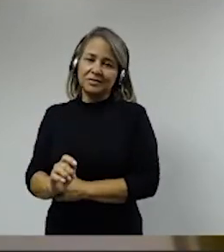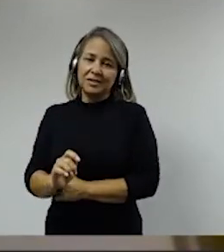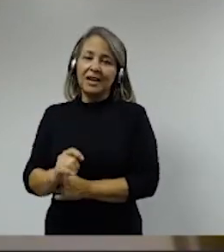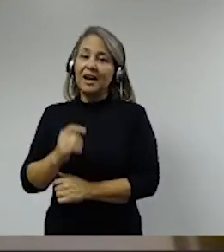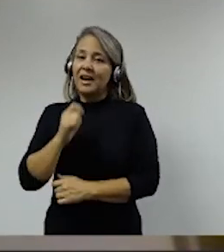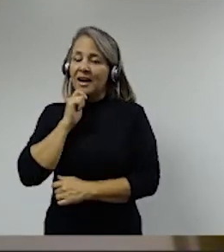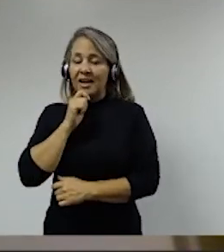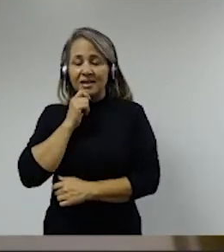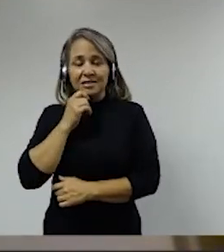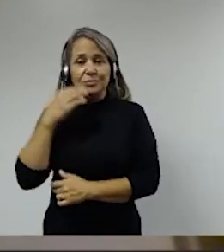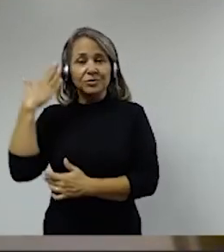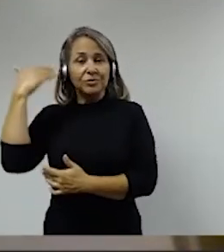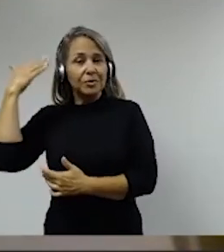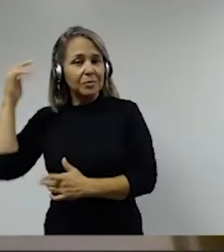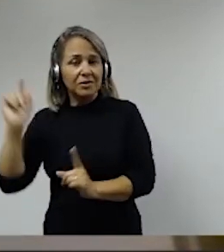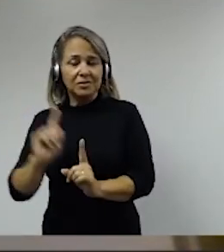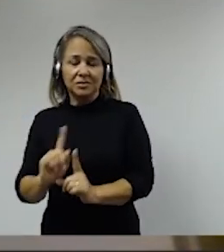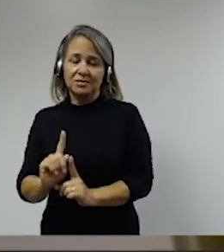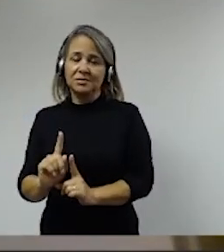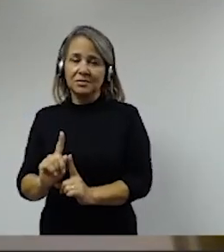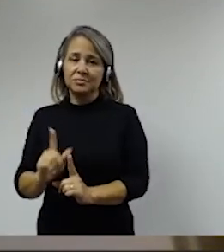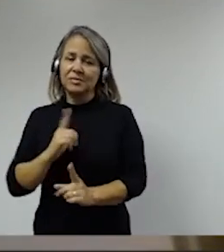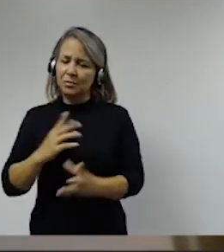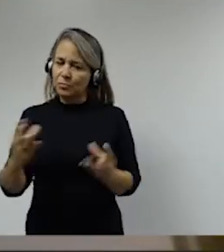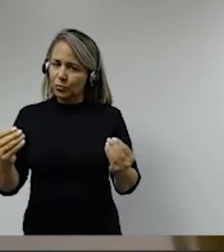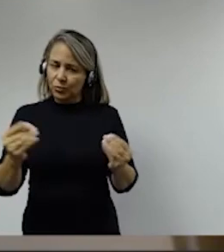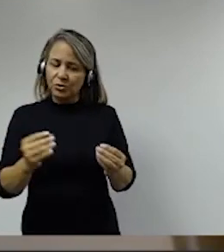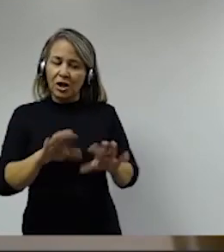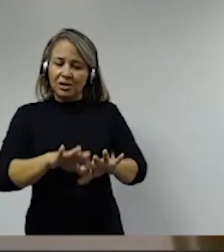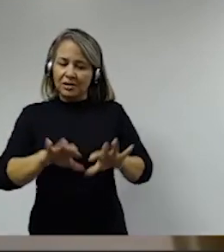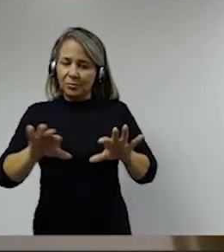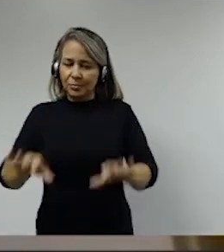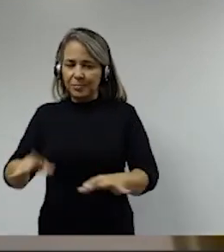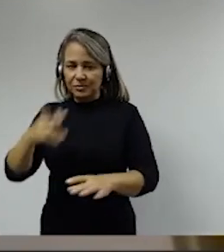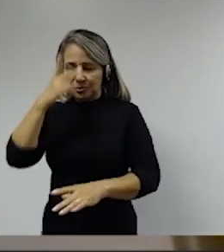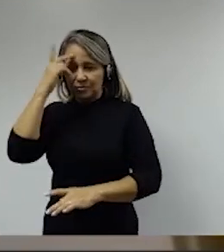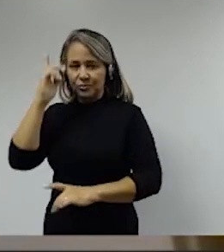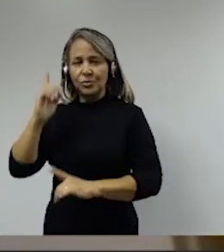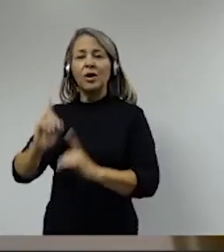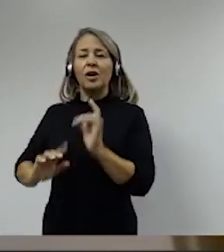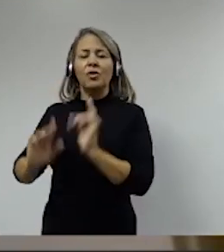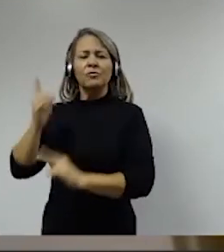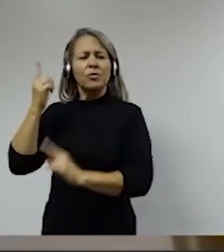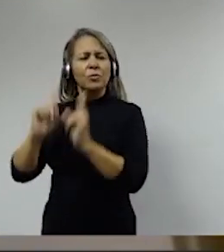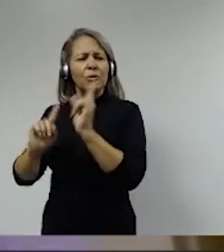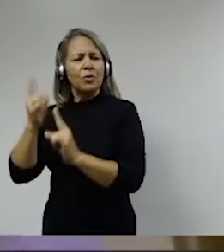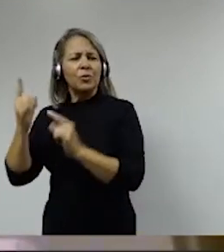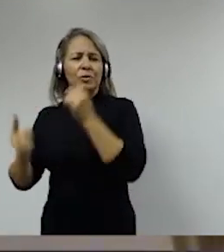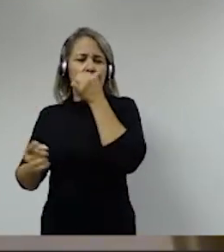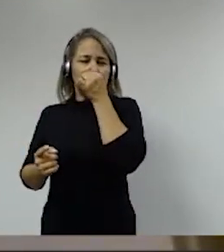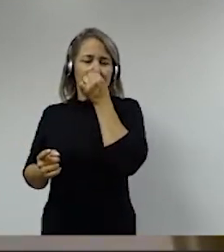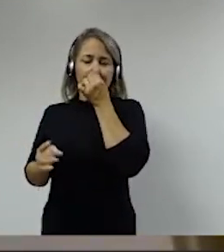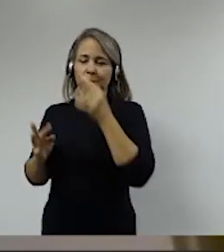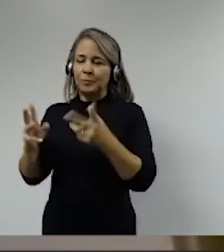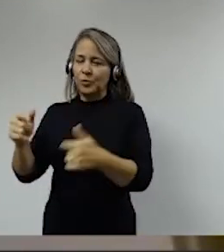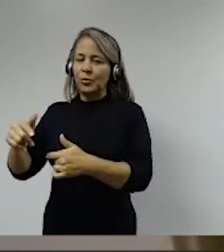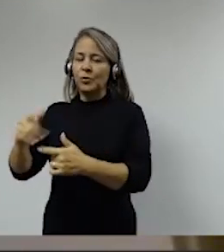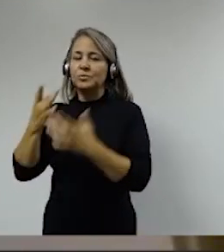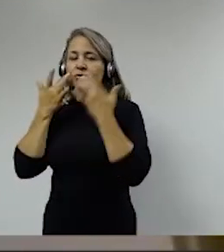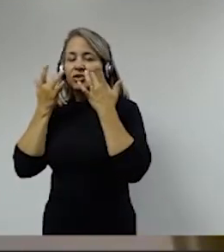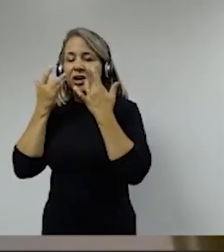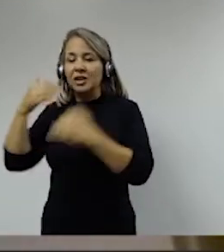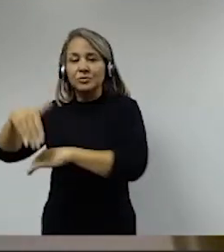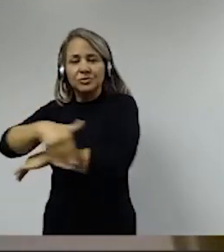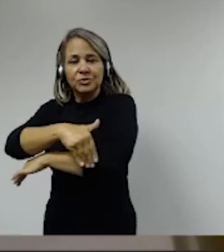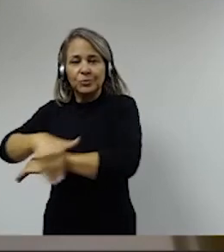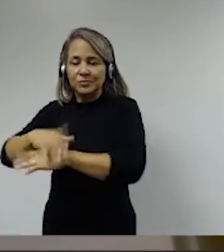cadeias comerciais, né. Você tem toda a parte do folclore, você tem a parte de arte de rua, você tem todo um segmento